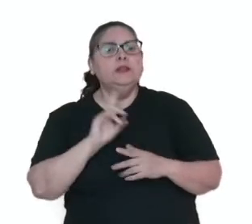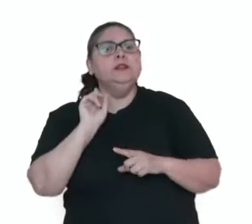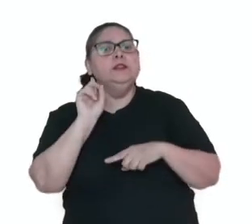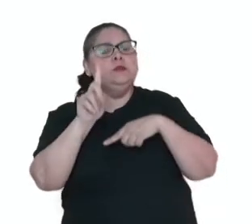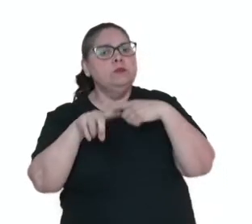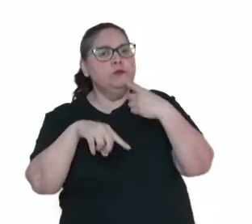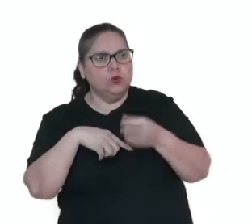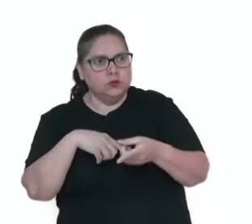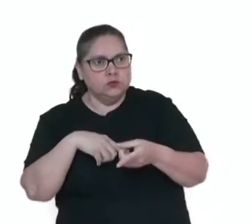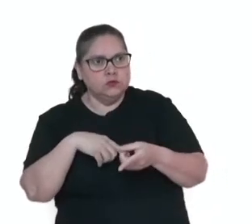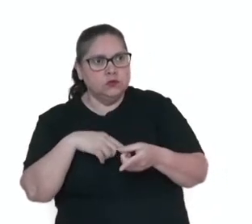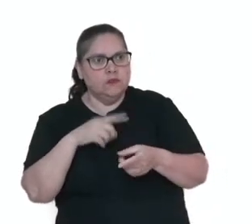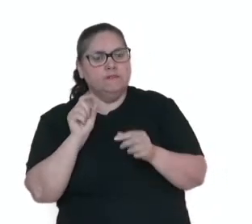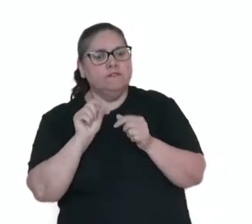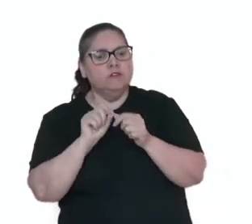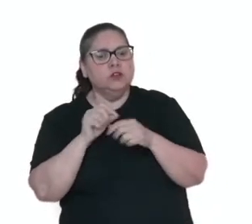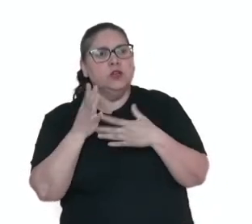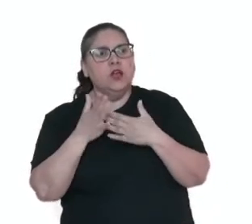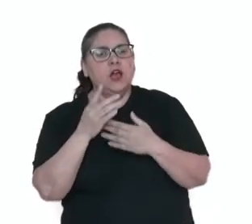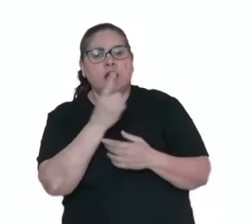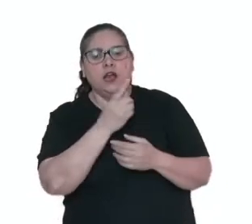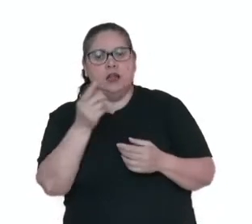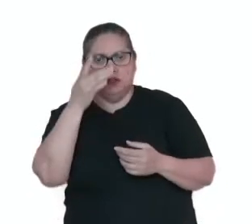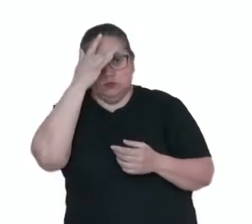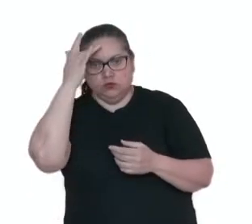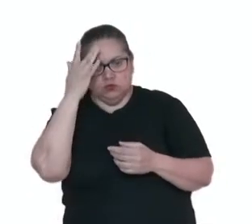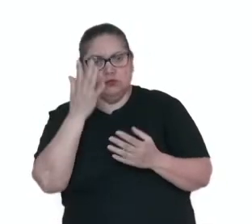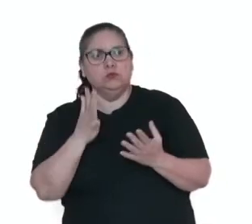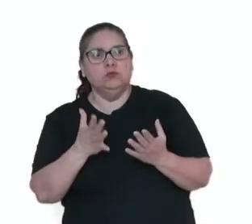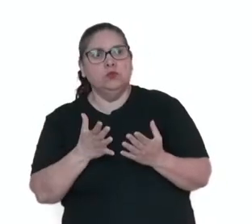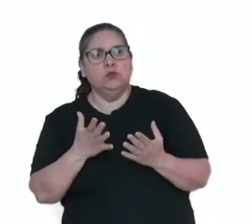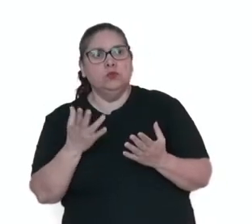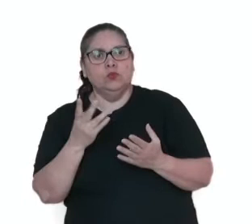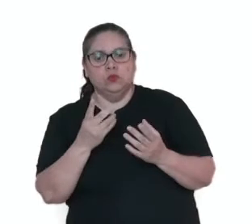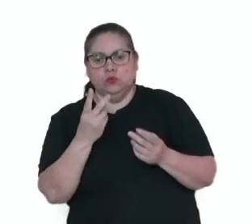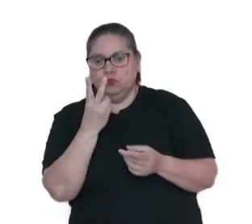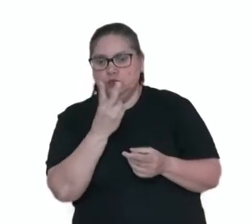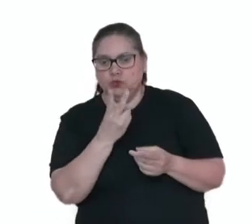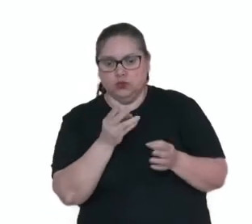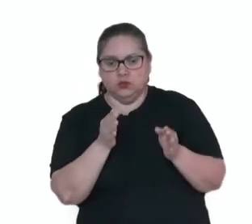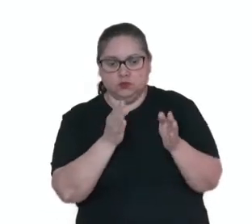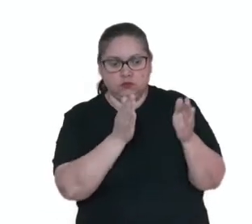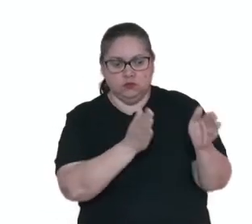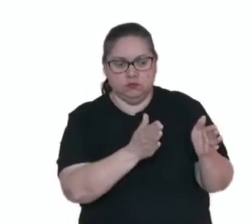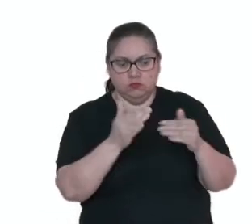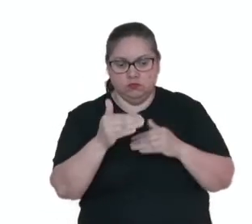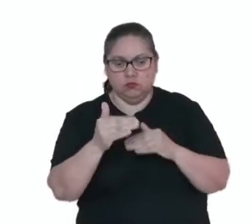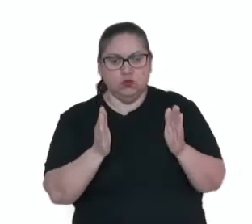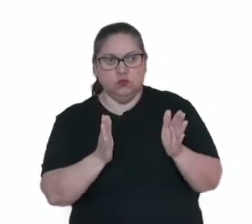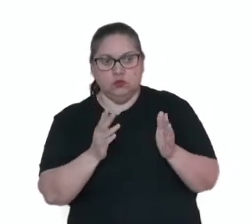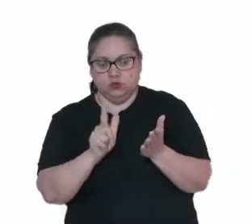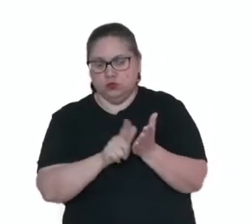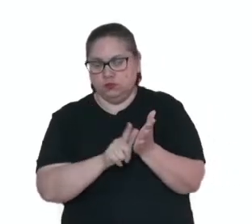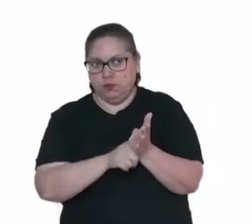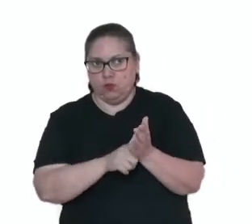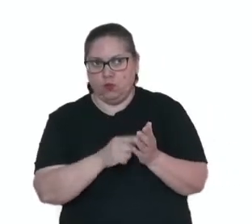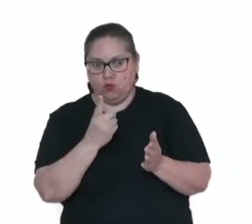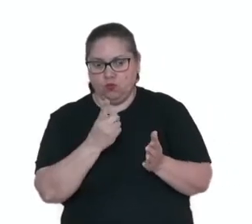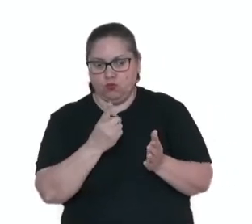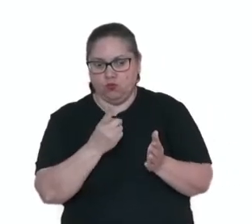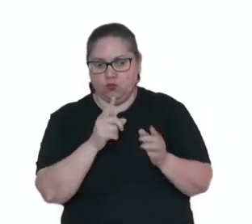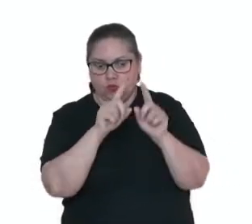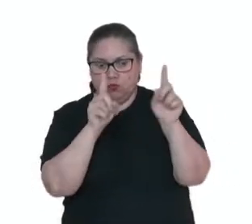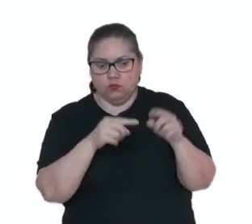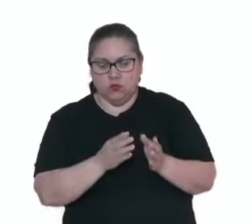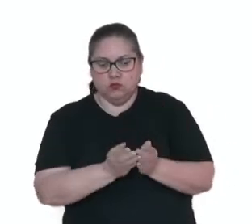Depois disso, feito isso, cada jogador ficará com 2 grelhas, né? 2 quadros, Um será o painel